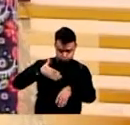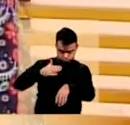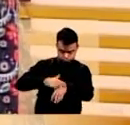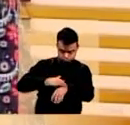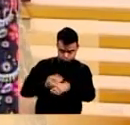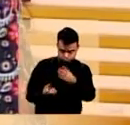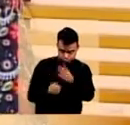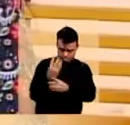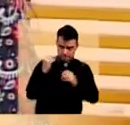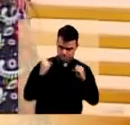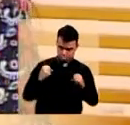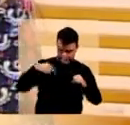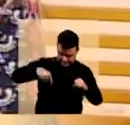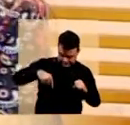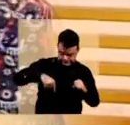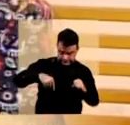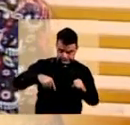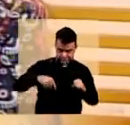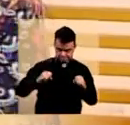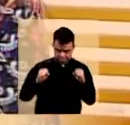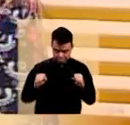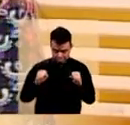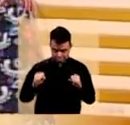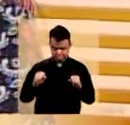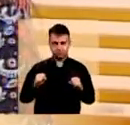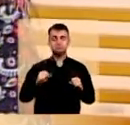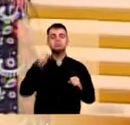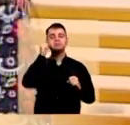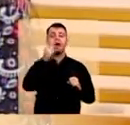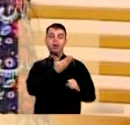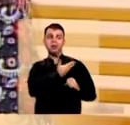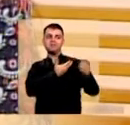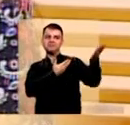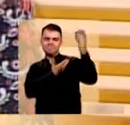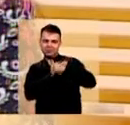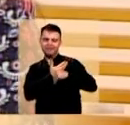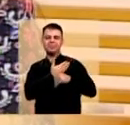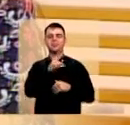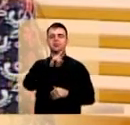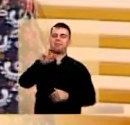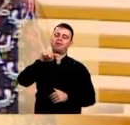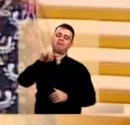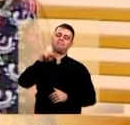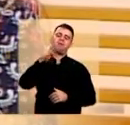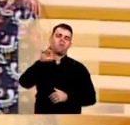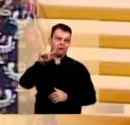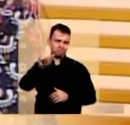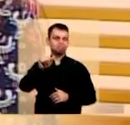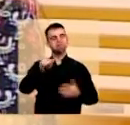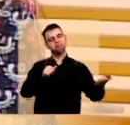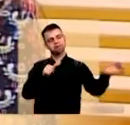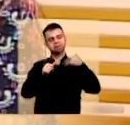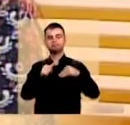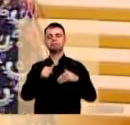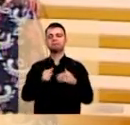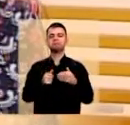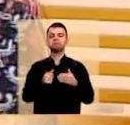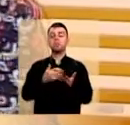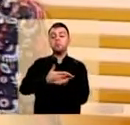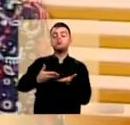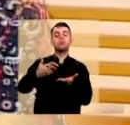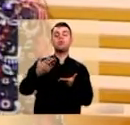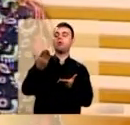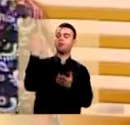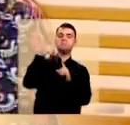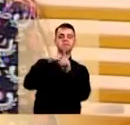poderia, então, iniciar o clube aqui. E aí, convidei uma amiga, Ana Paula Dias, e a gente começou em fevereiro